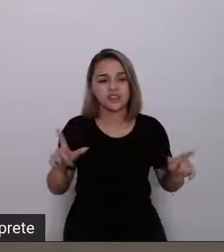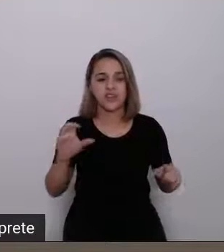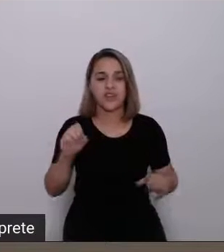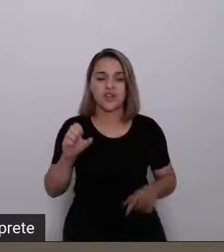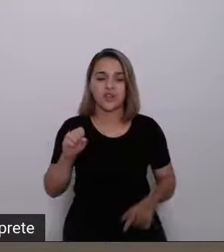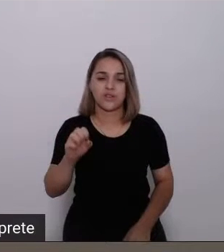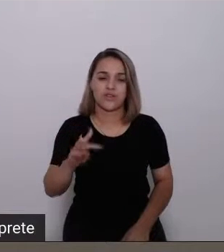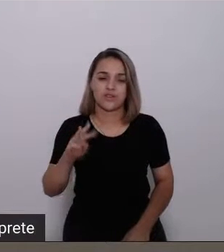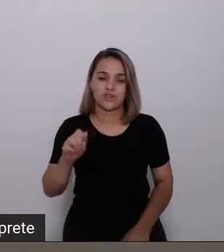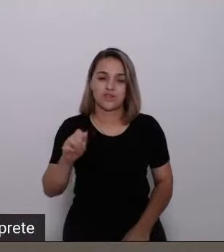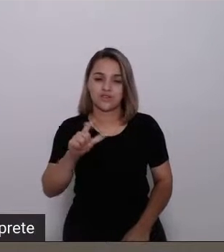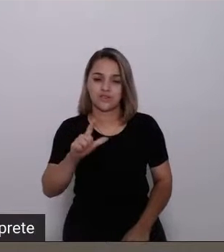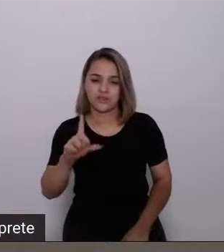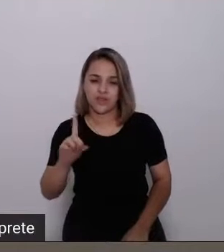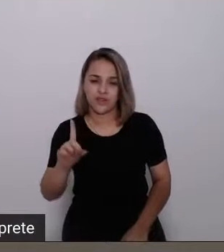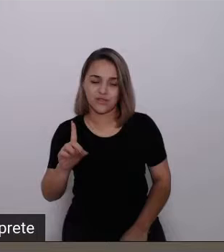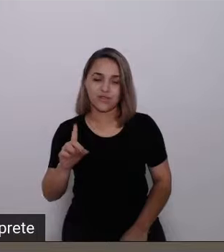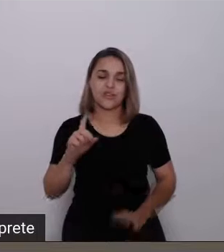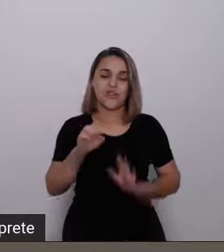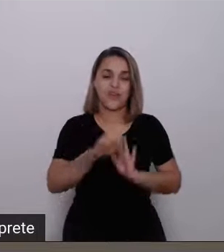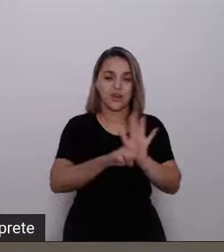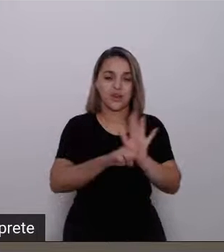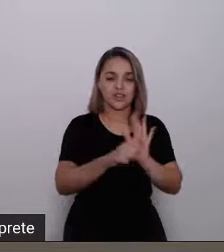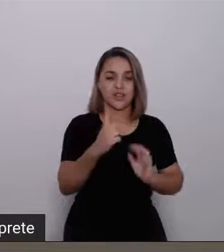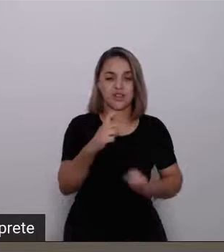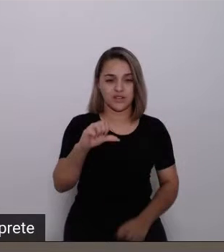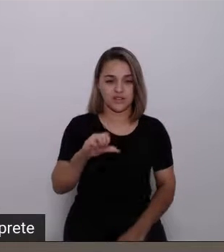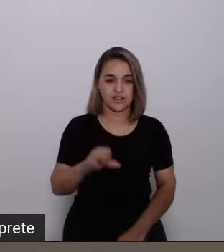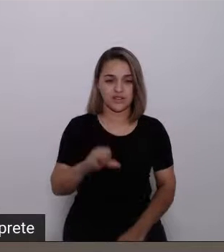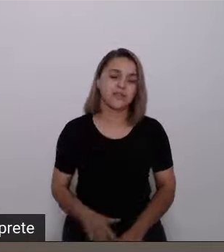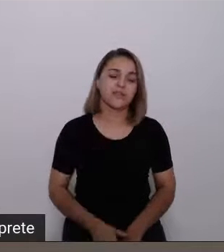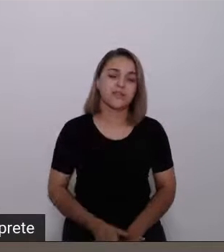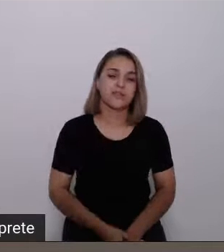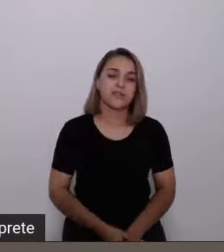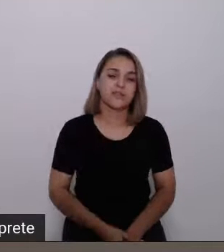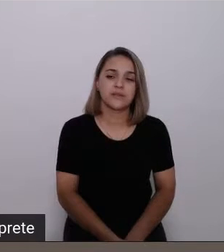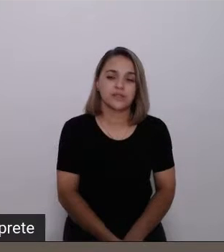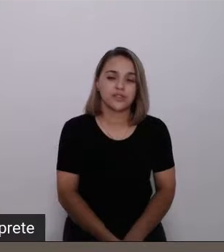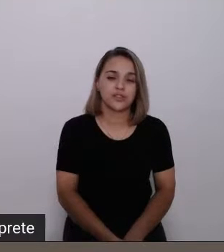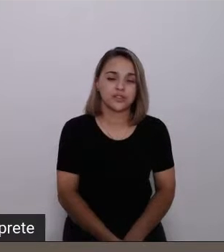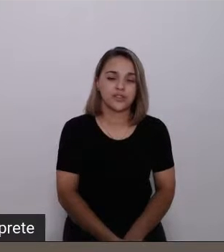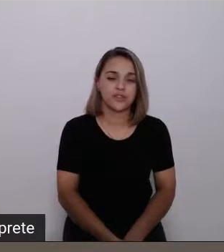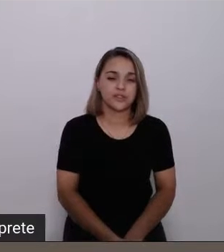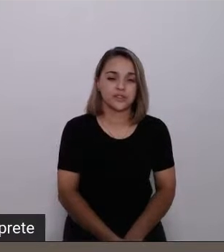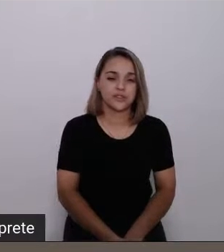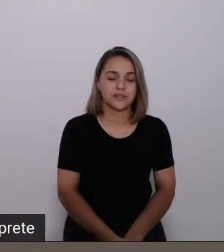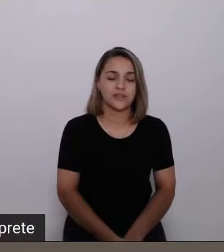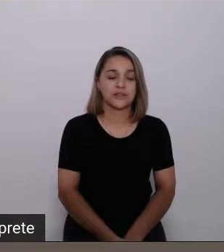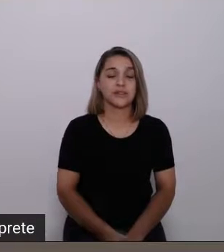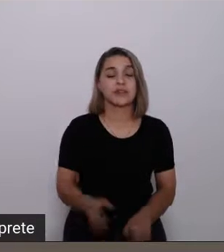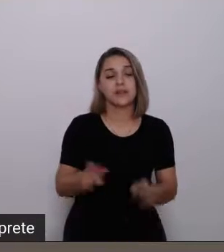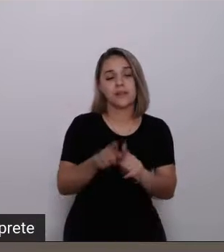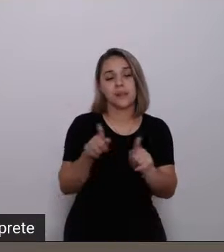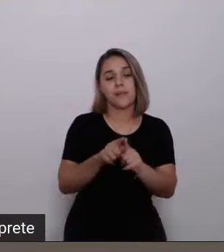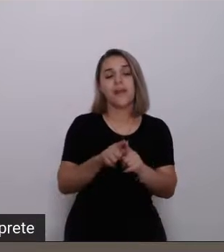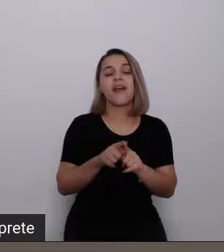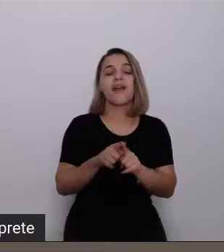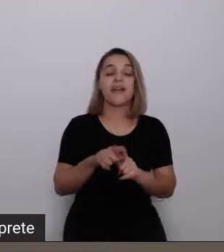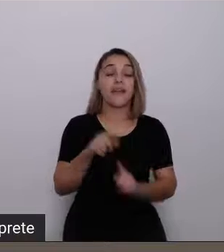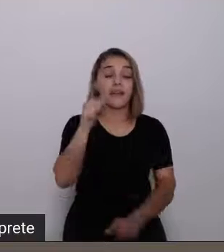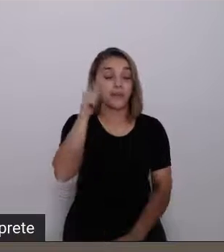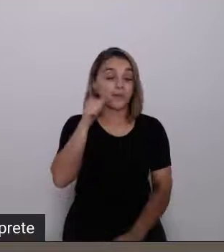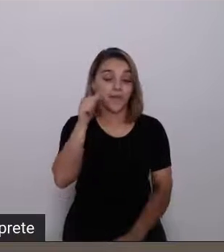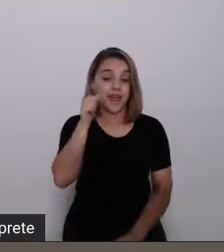no século XIX. E eu queria emendar também com uma pergunta da Fernanda Pita, se você vê a experiência da